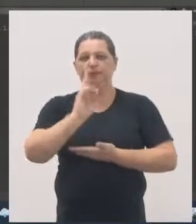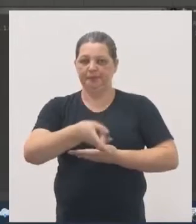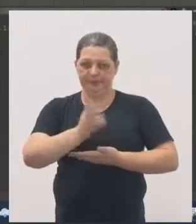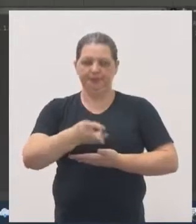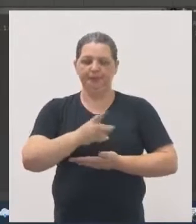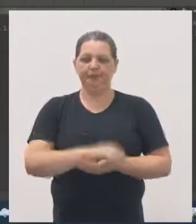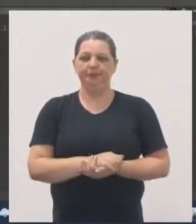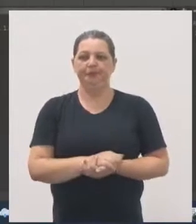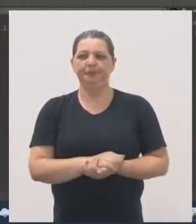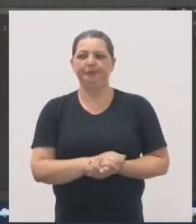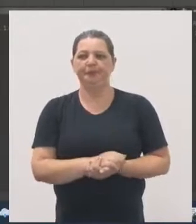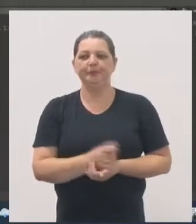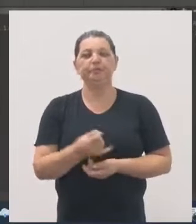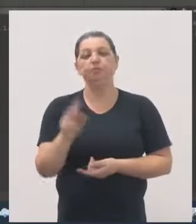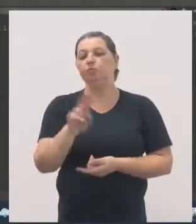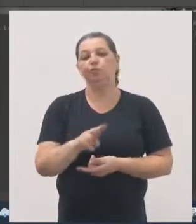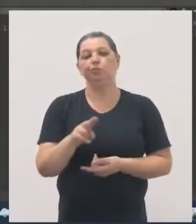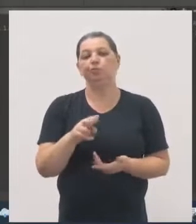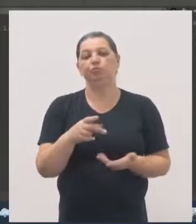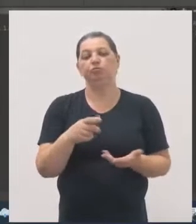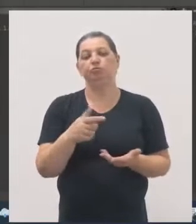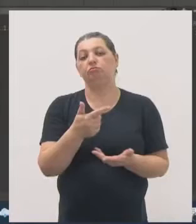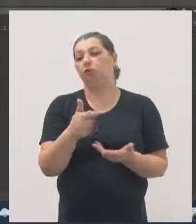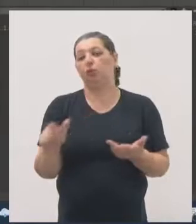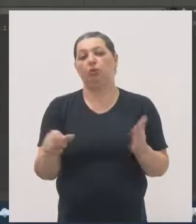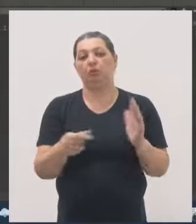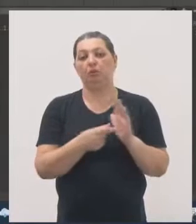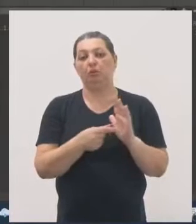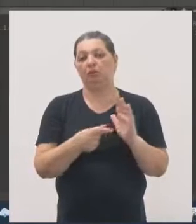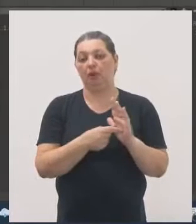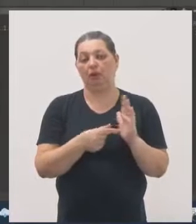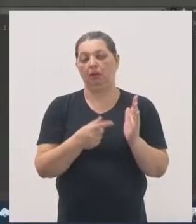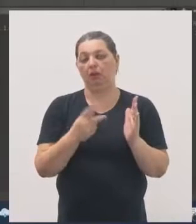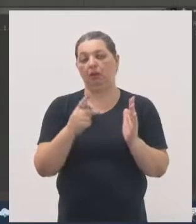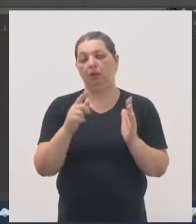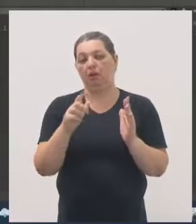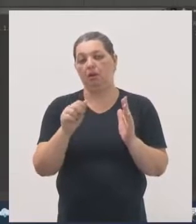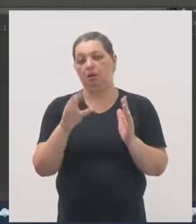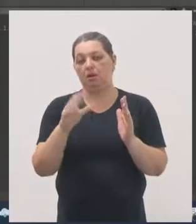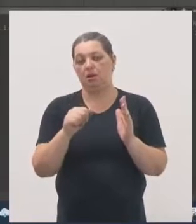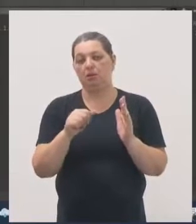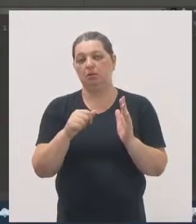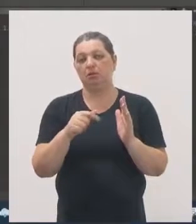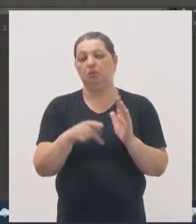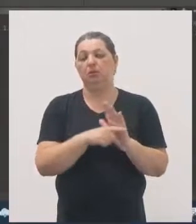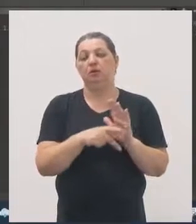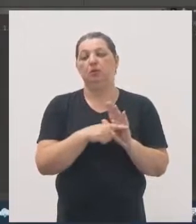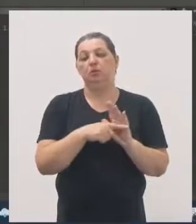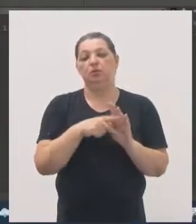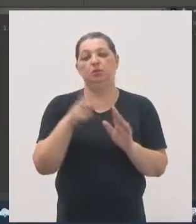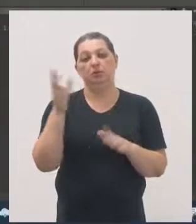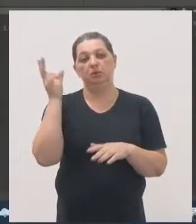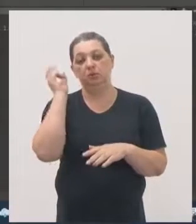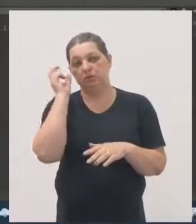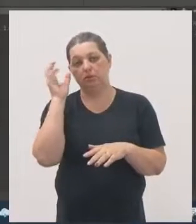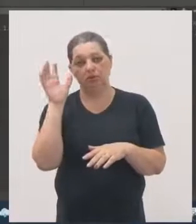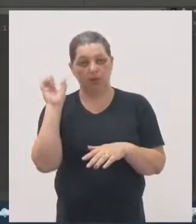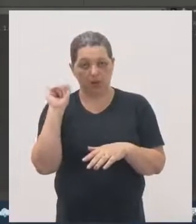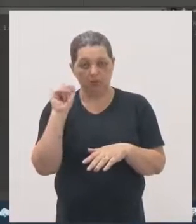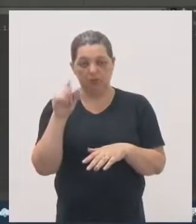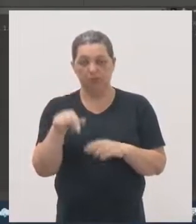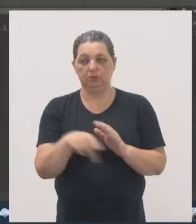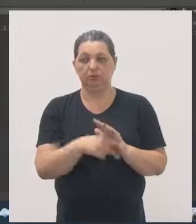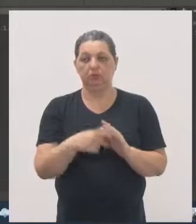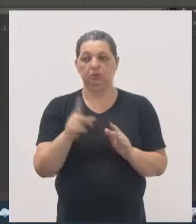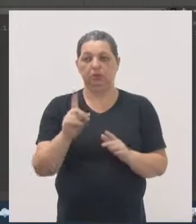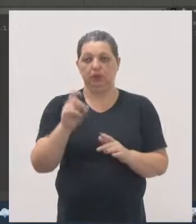ele. Se você estivesse usando alguma placa de áudio e para você identificar ela aqui dentro, você clicaria